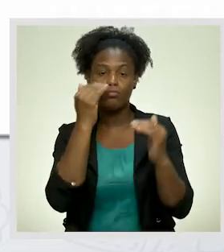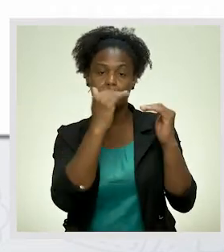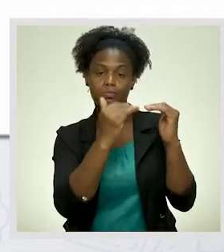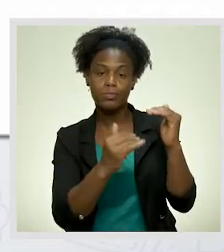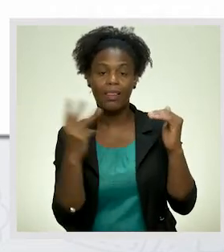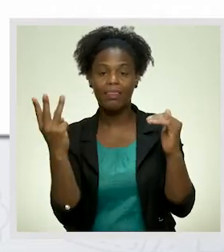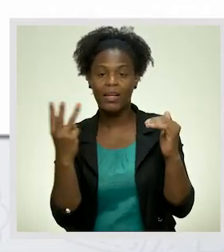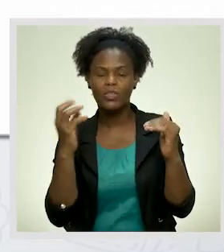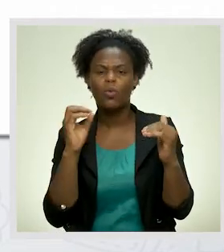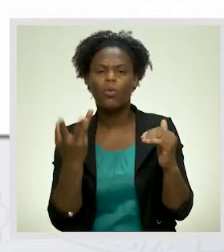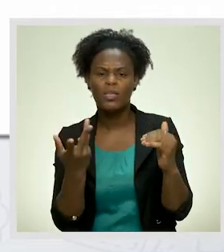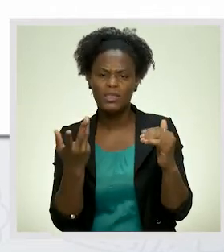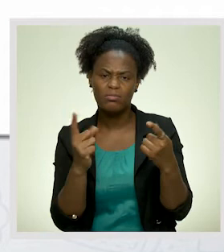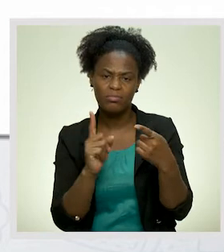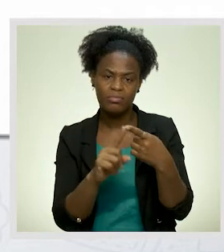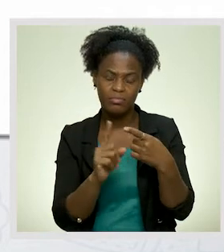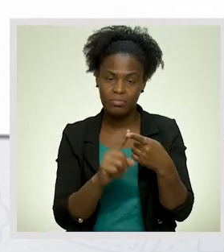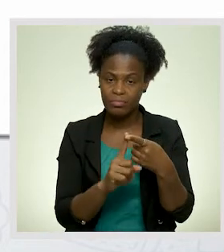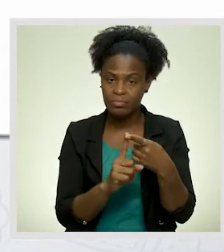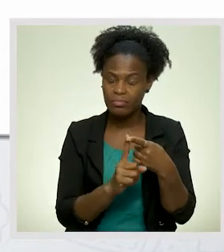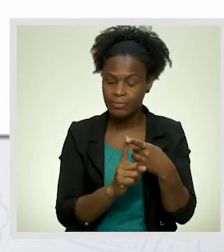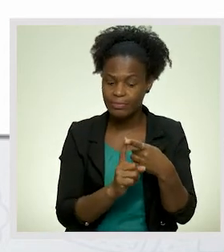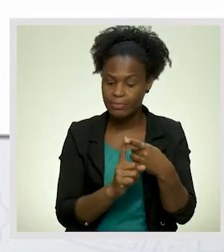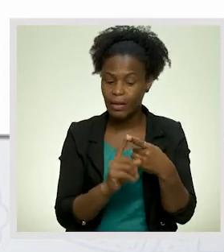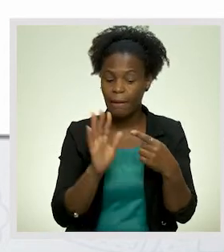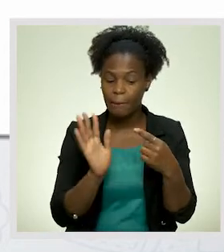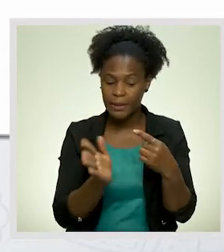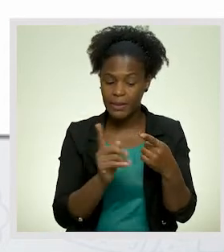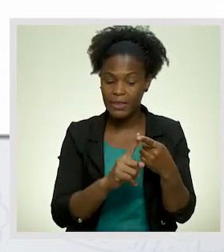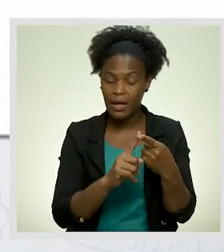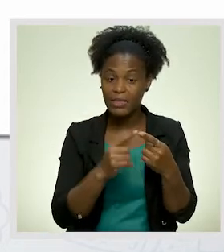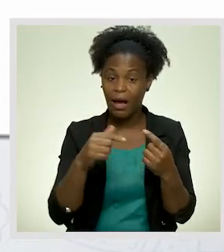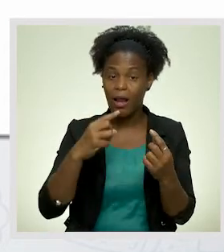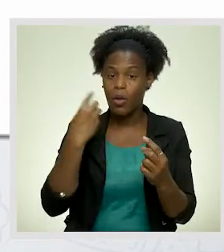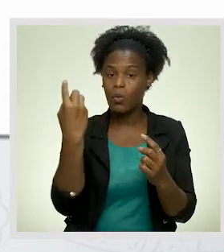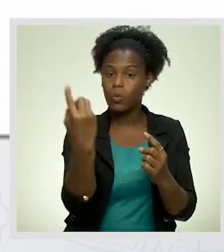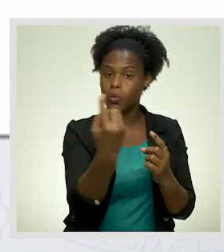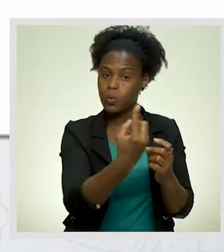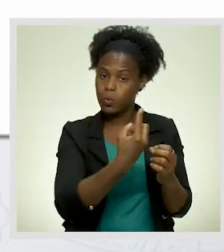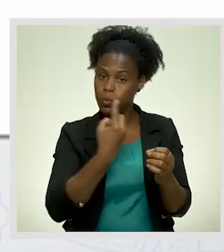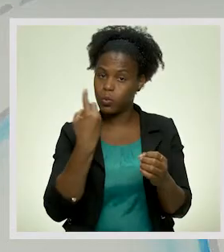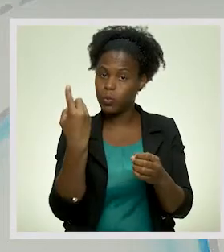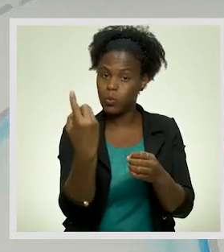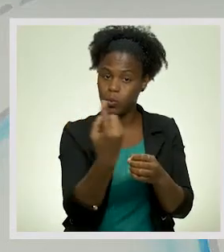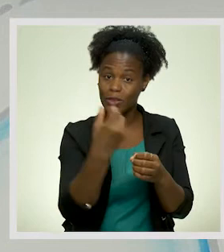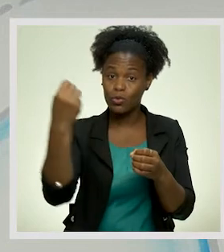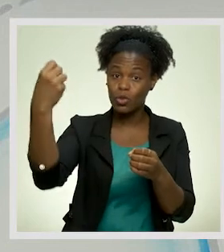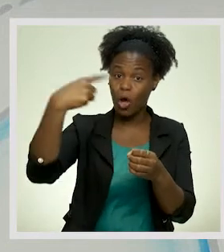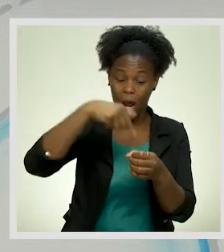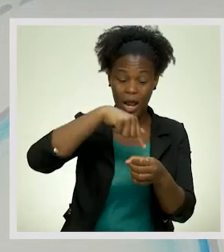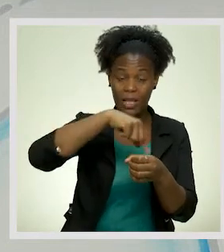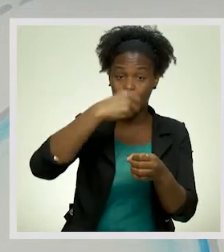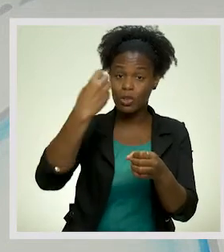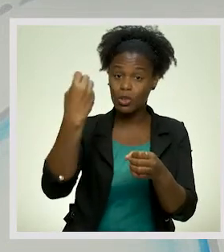Quais são essas características? Tem que estar em órbita à volta do Sol. Isso quer dizer que tem que